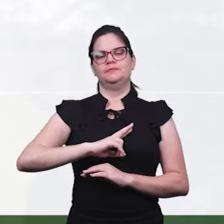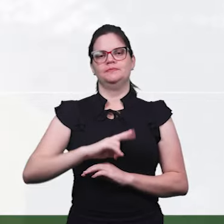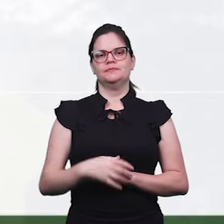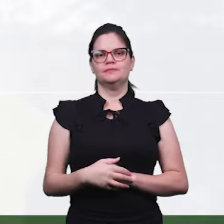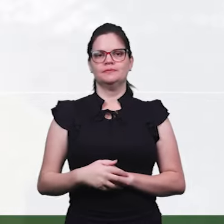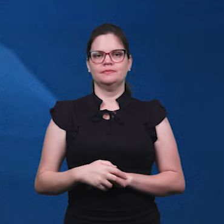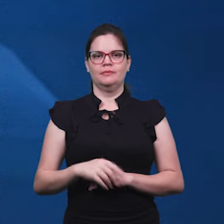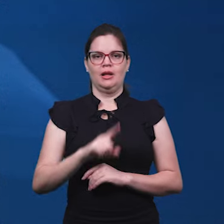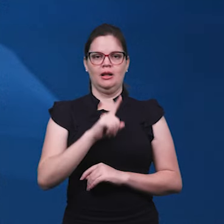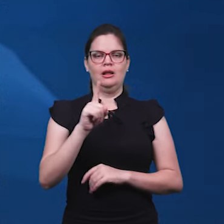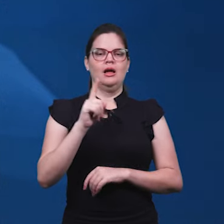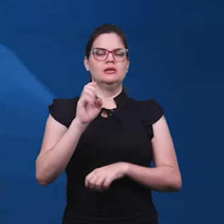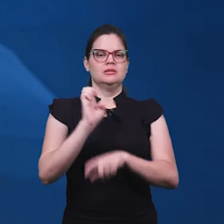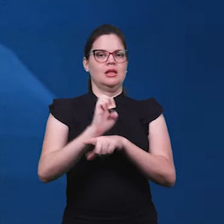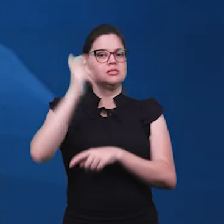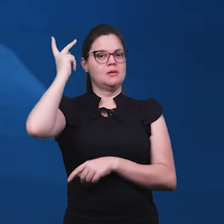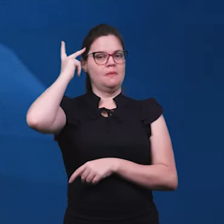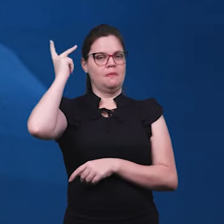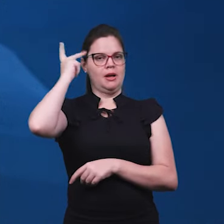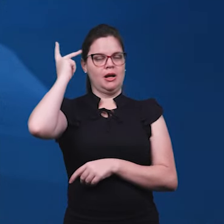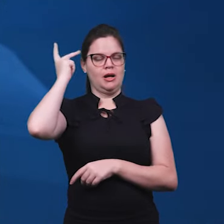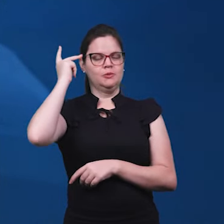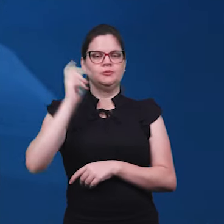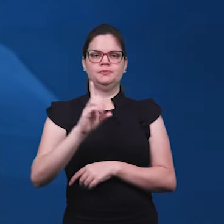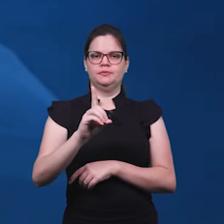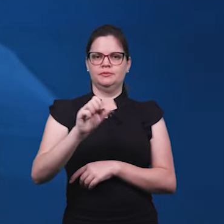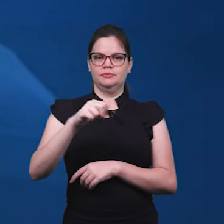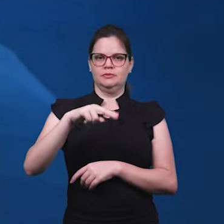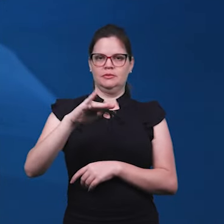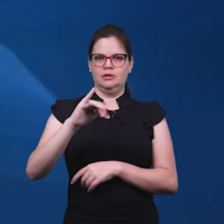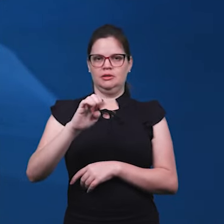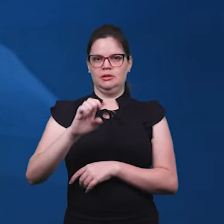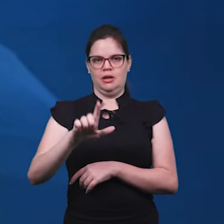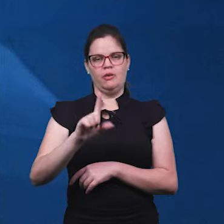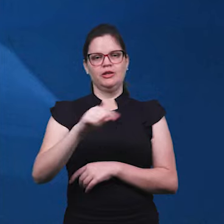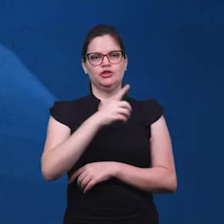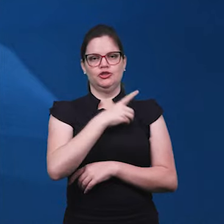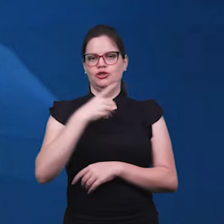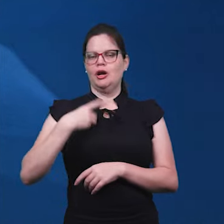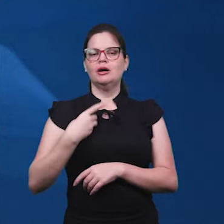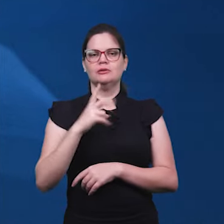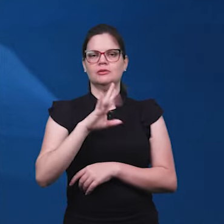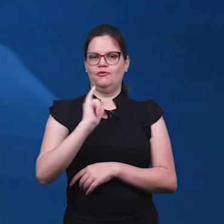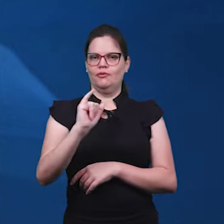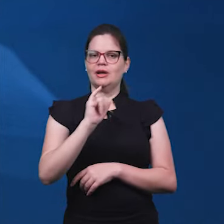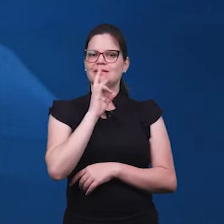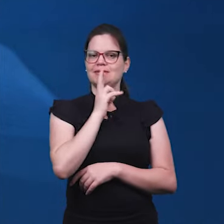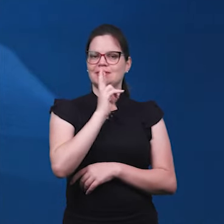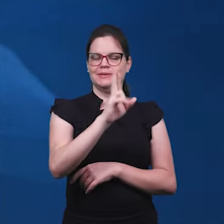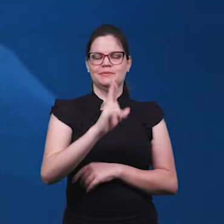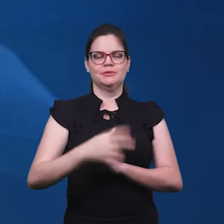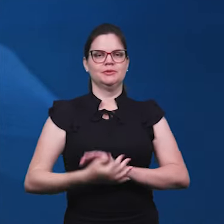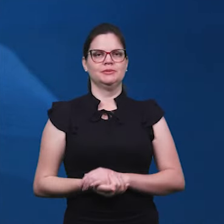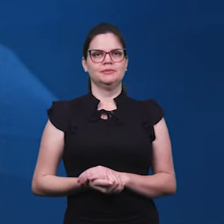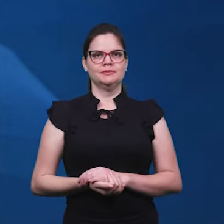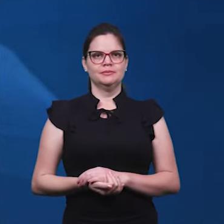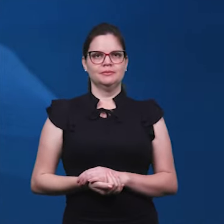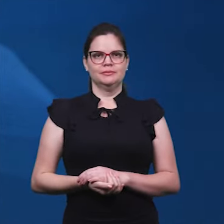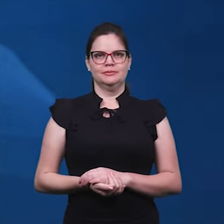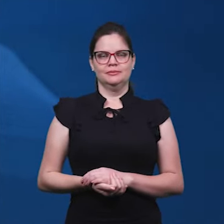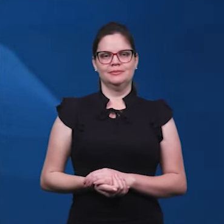esse comentário, essa resposta, vai ser lá do estado de São Paulo, o nosso irmão Daniel Coelho. Daniel Coelho, ele é diácono da nossa igreja lá